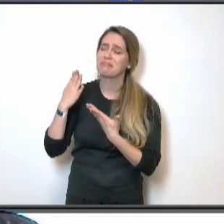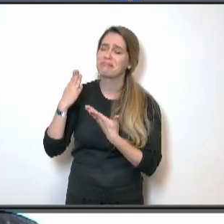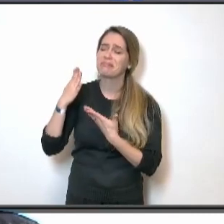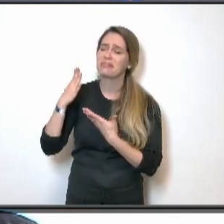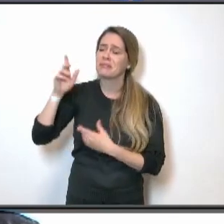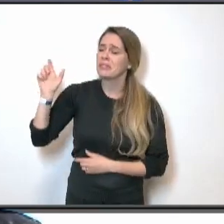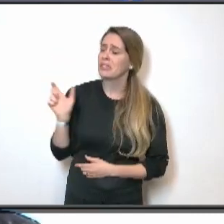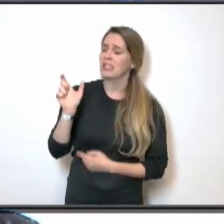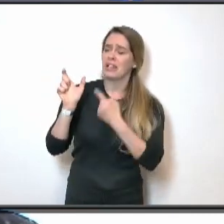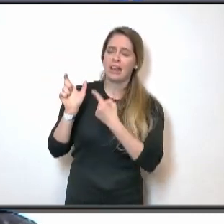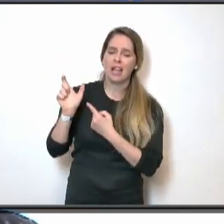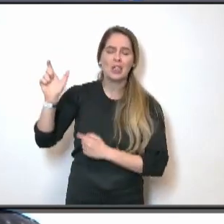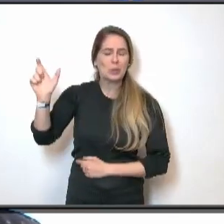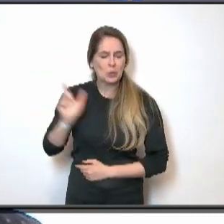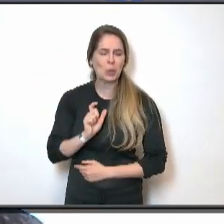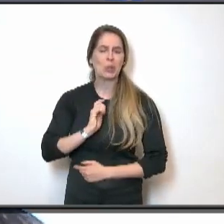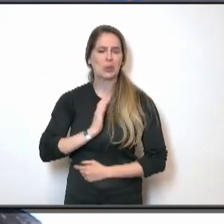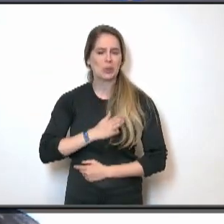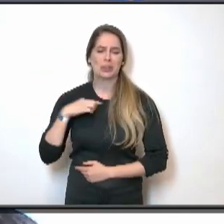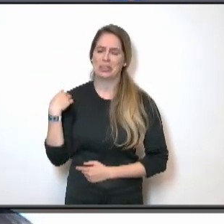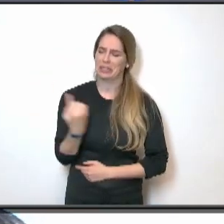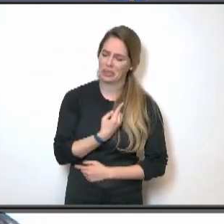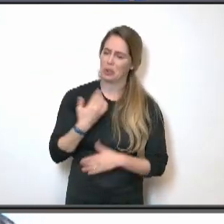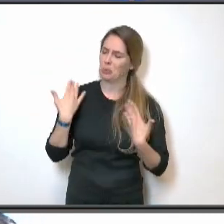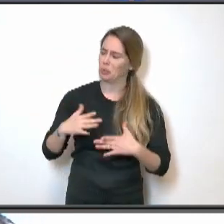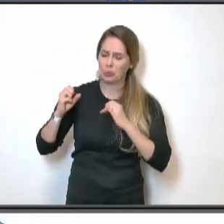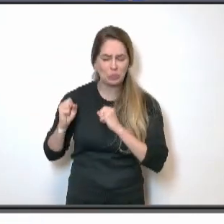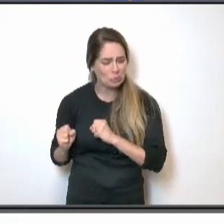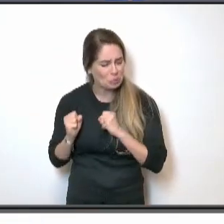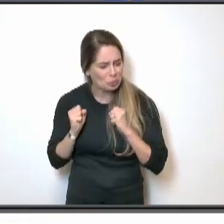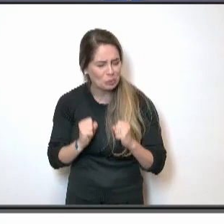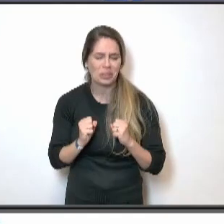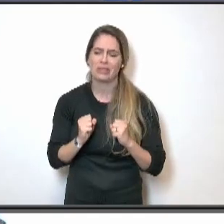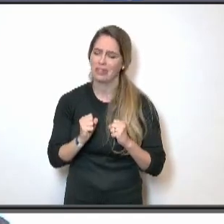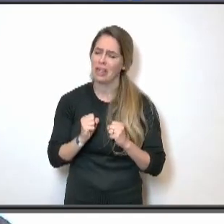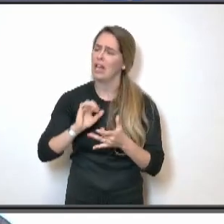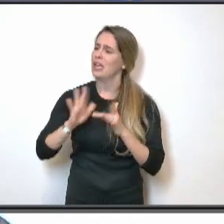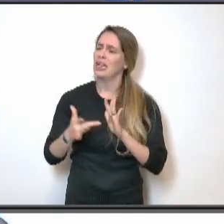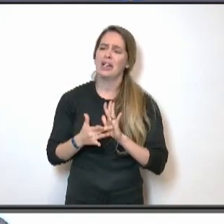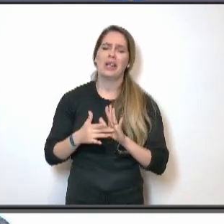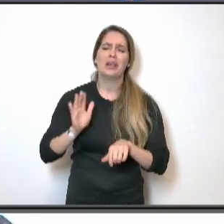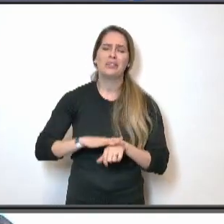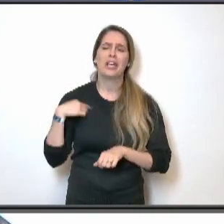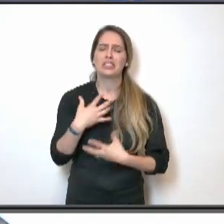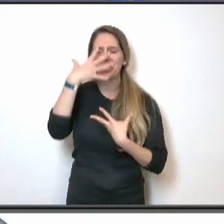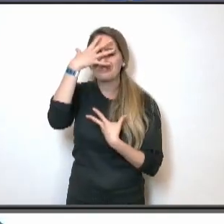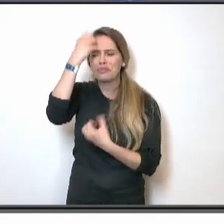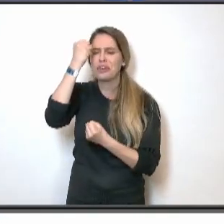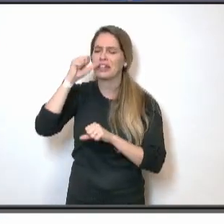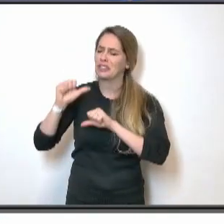falou poderosamente ao nosso coração nessa manhã. Oh, Jesus, renova a nossa fé no teu